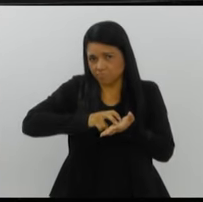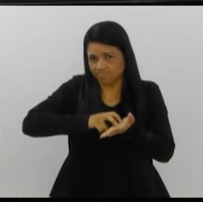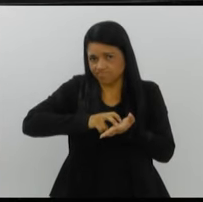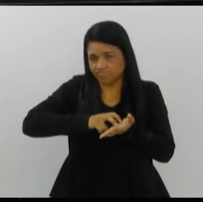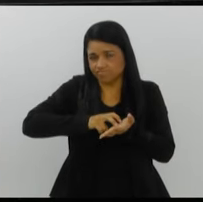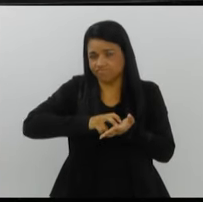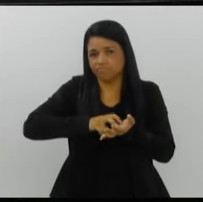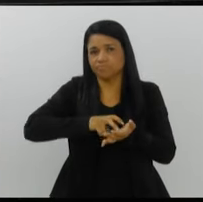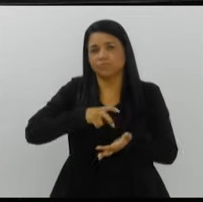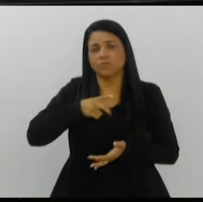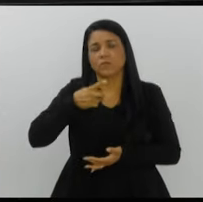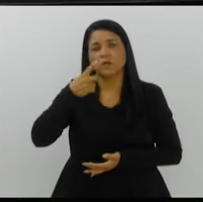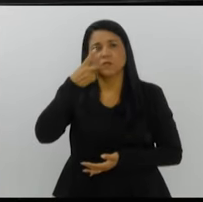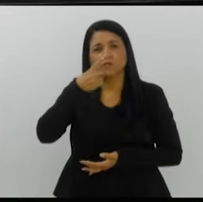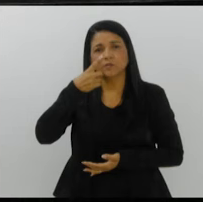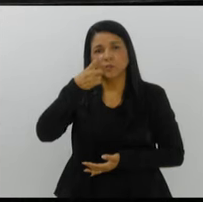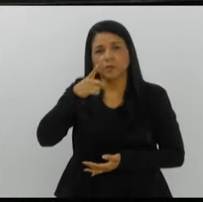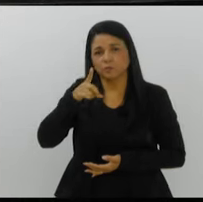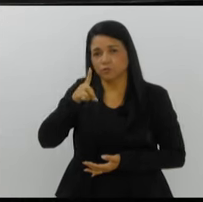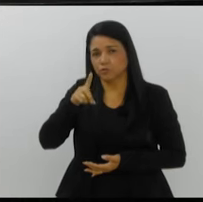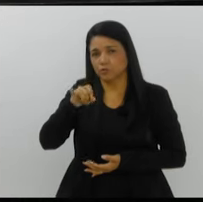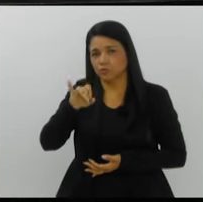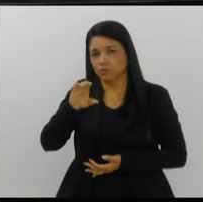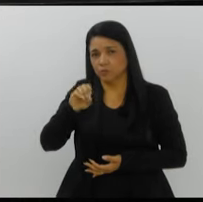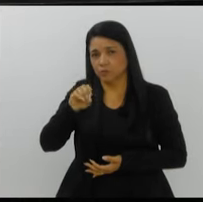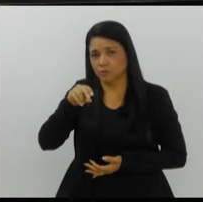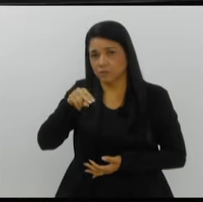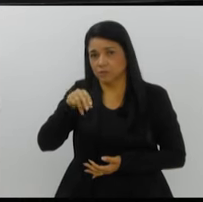eu e o deputado Dionísio Lins